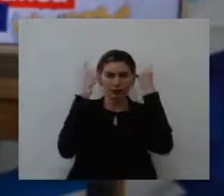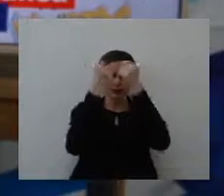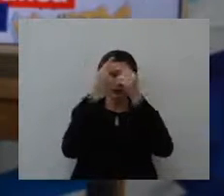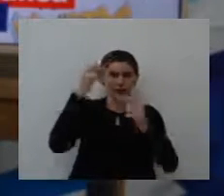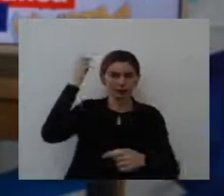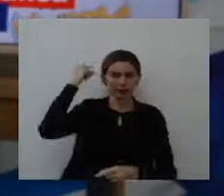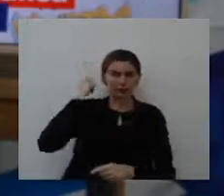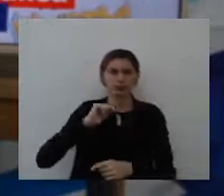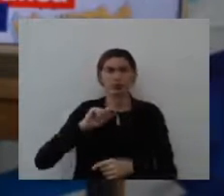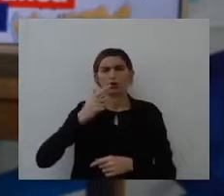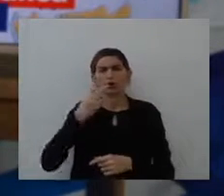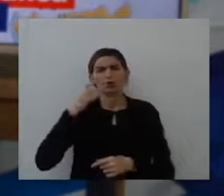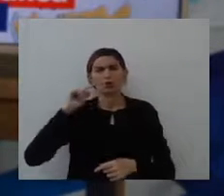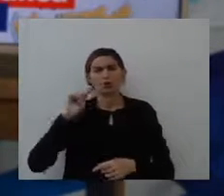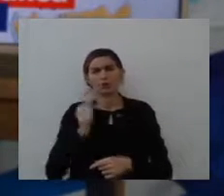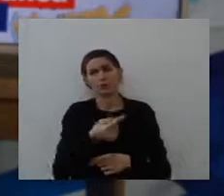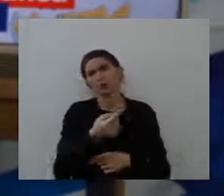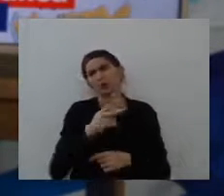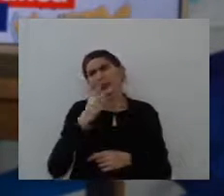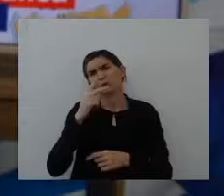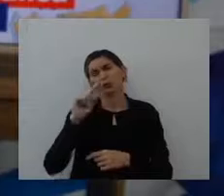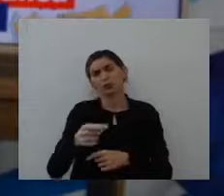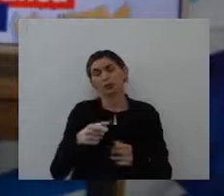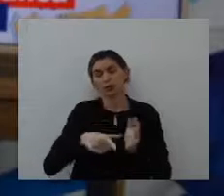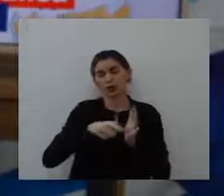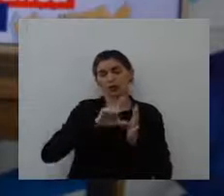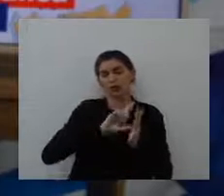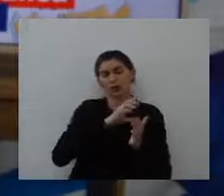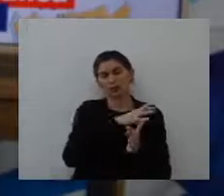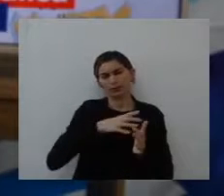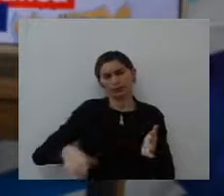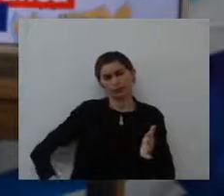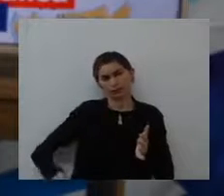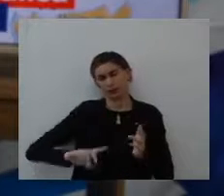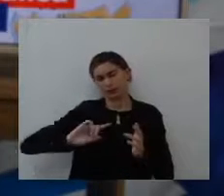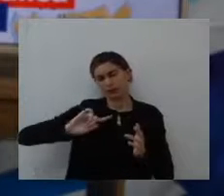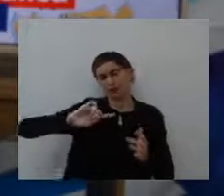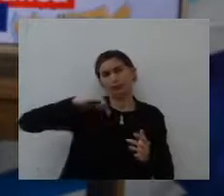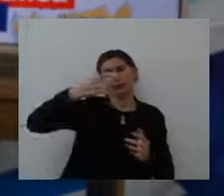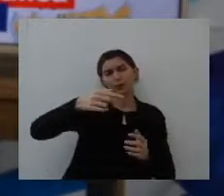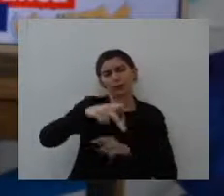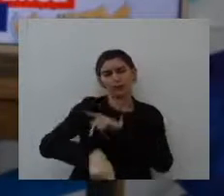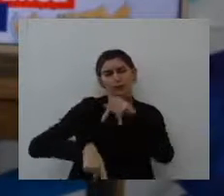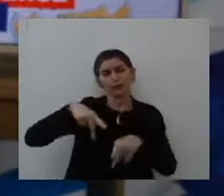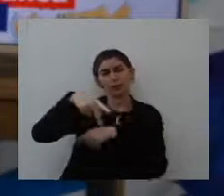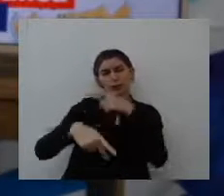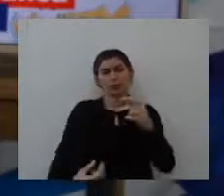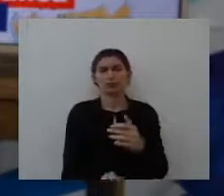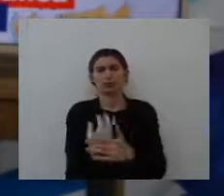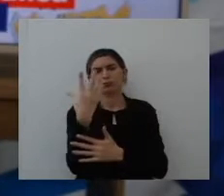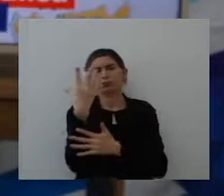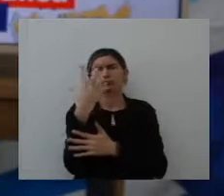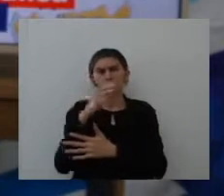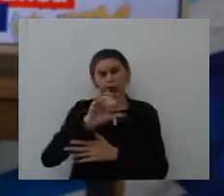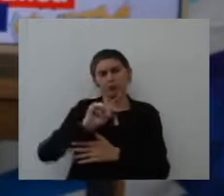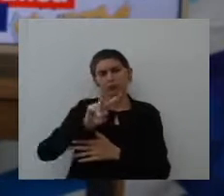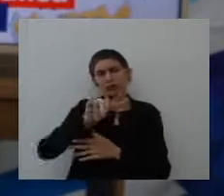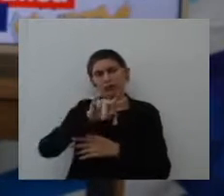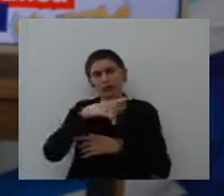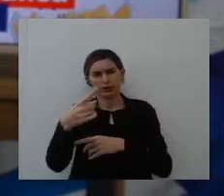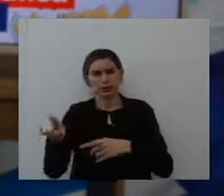Antiga desde 2000 a.C. Mais tarde vieram os povos que deram origem à